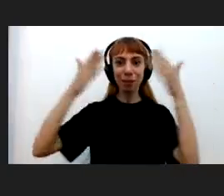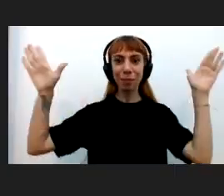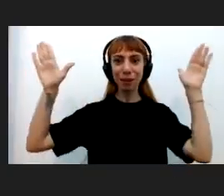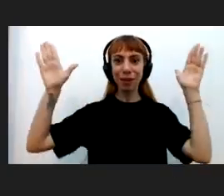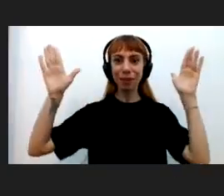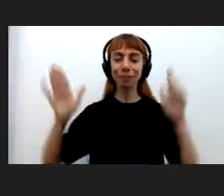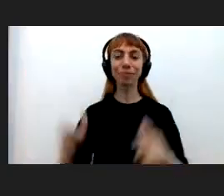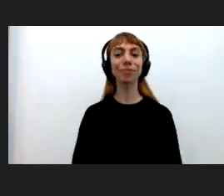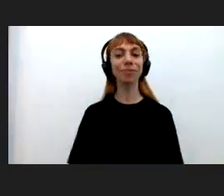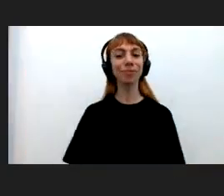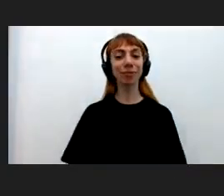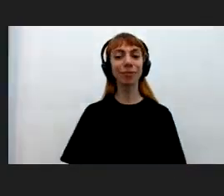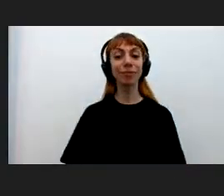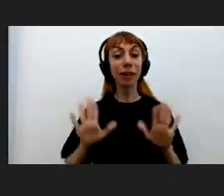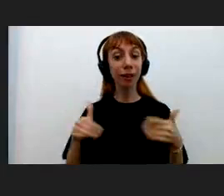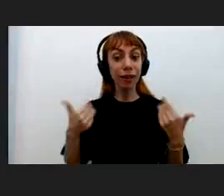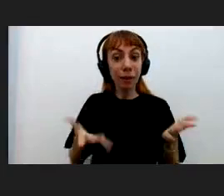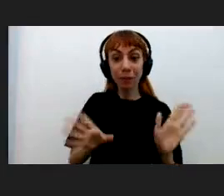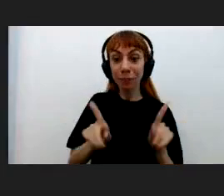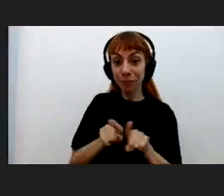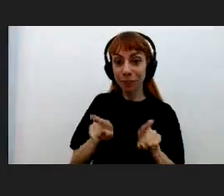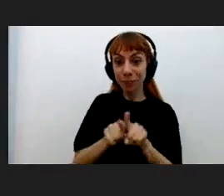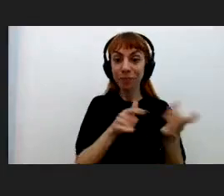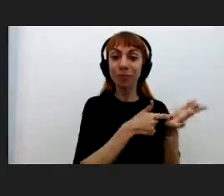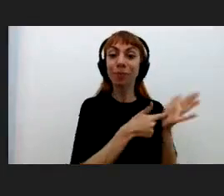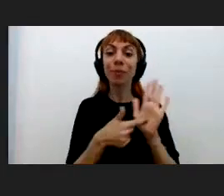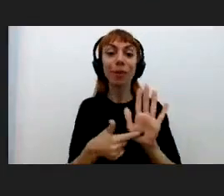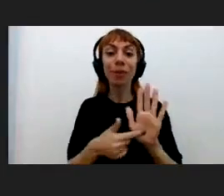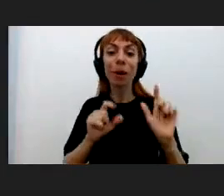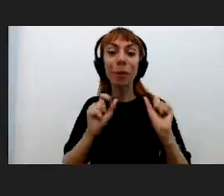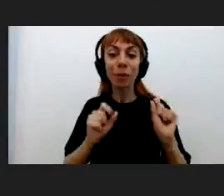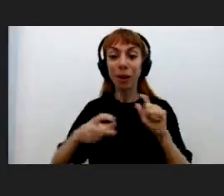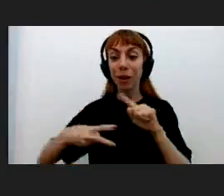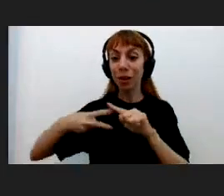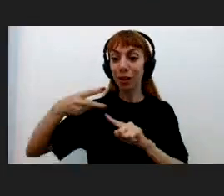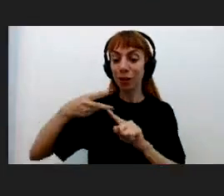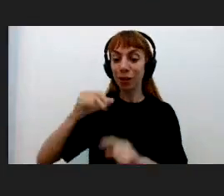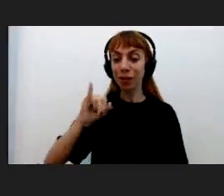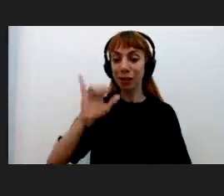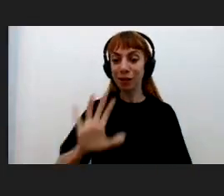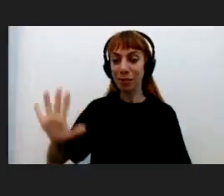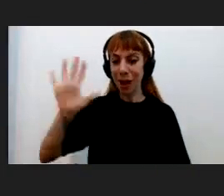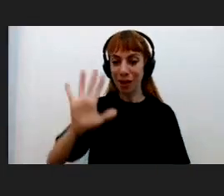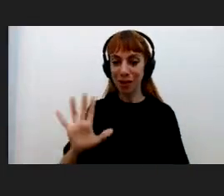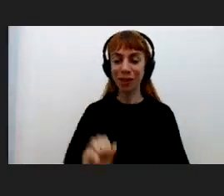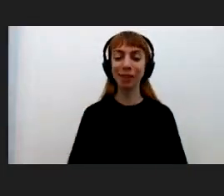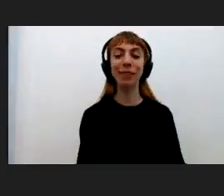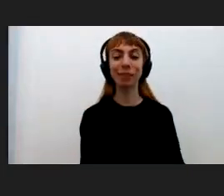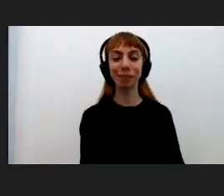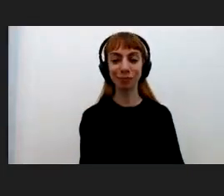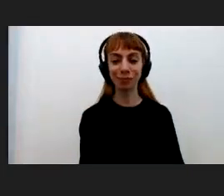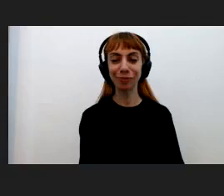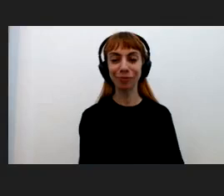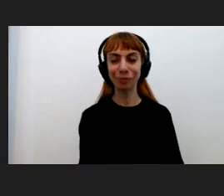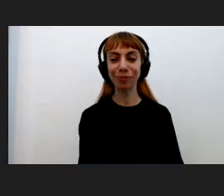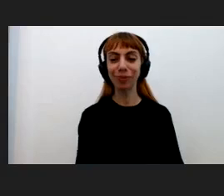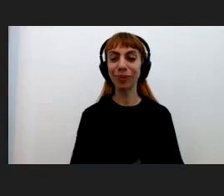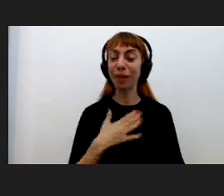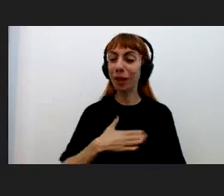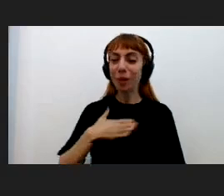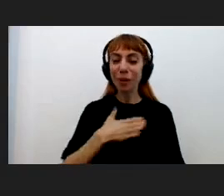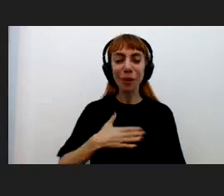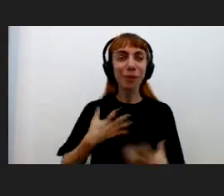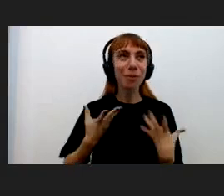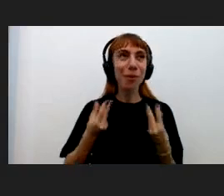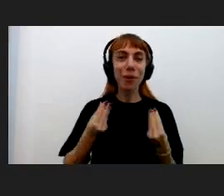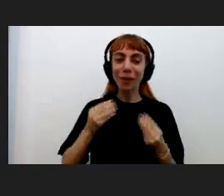E aí eu trouxe aqui duas imagens que eu gosto muito para pensar essa compreensão de cuidado e de